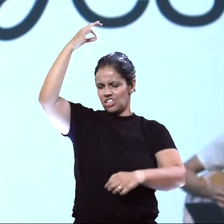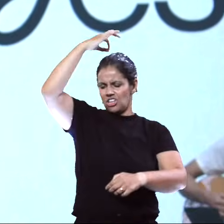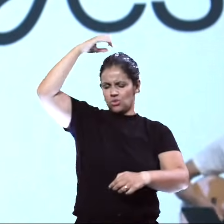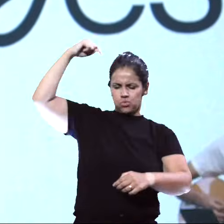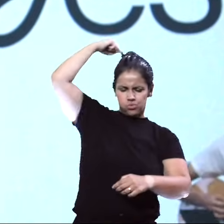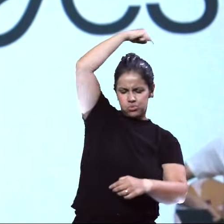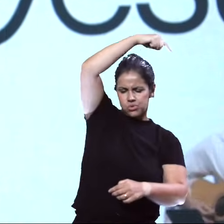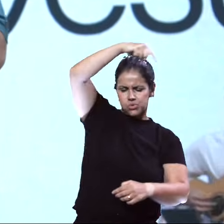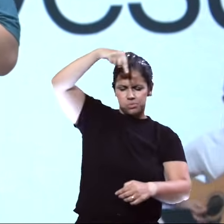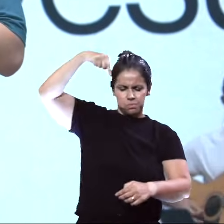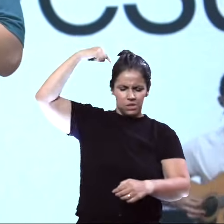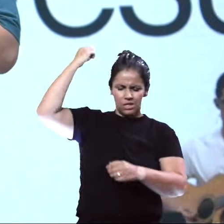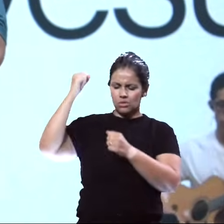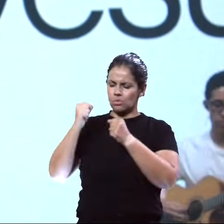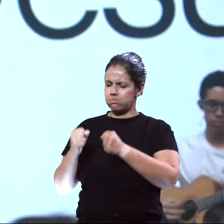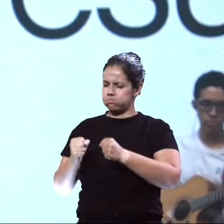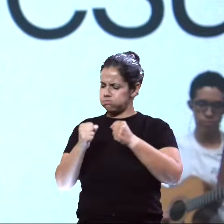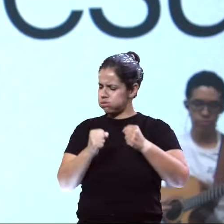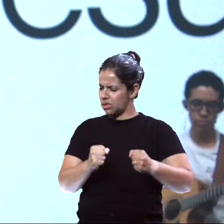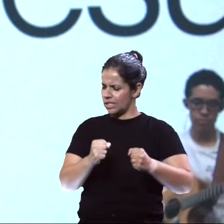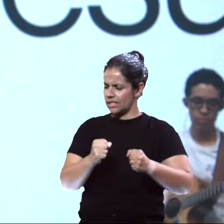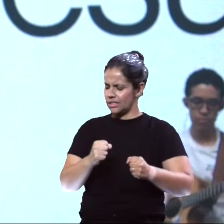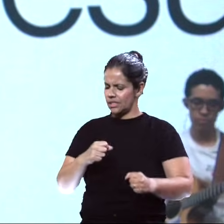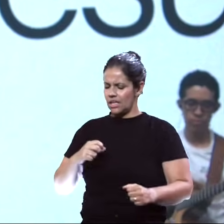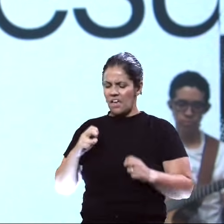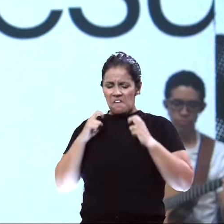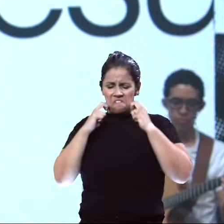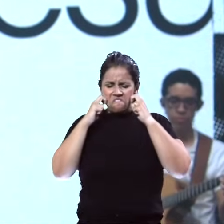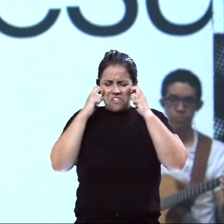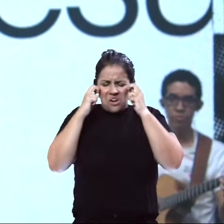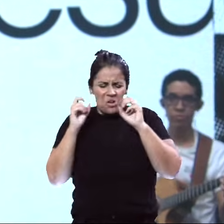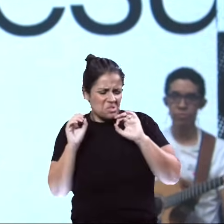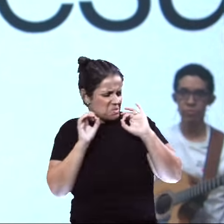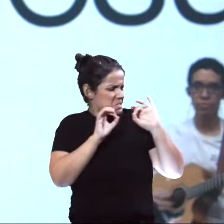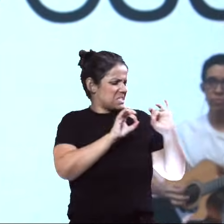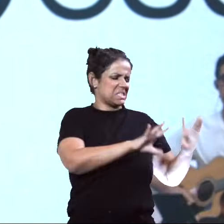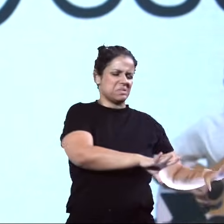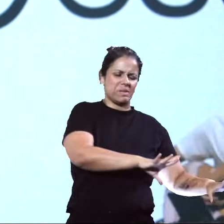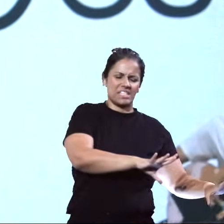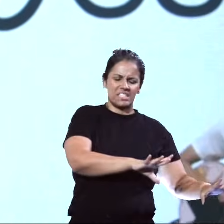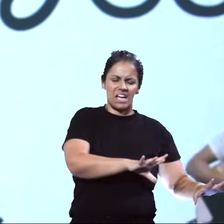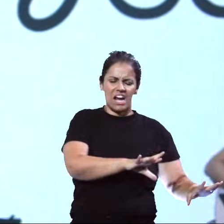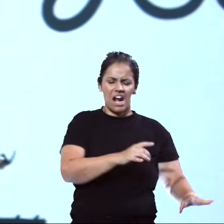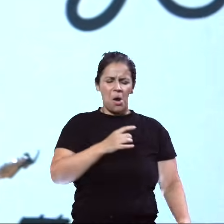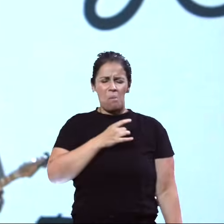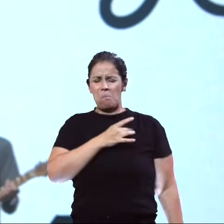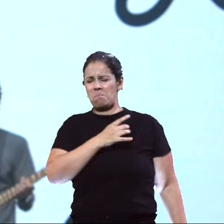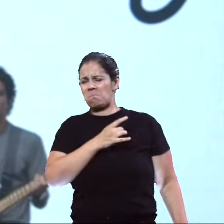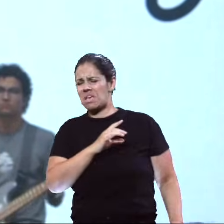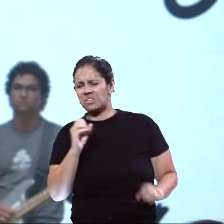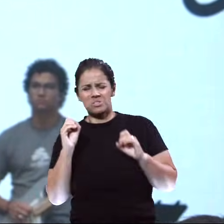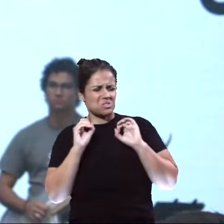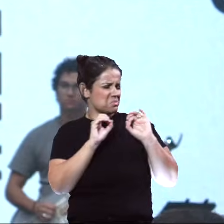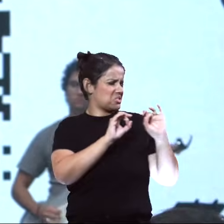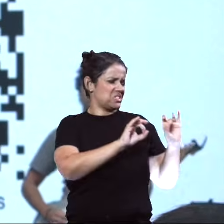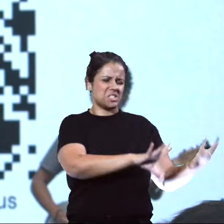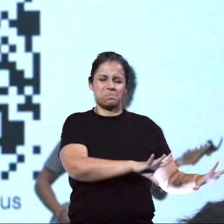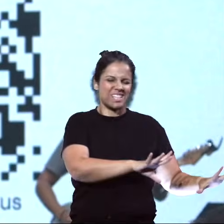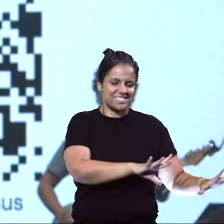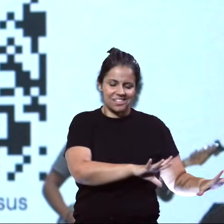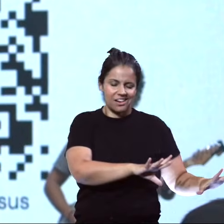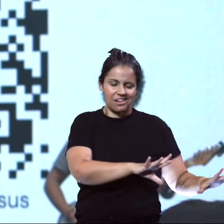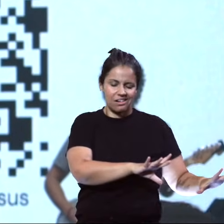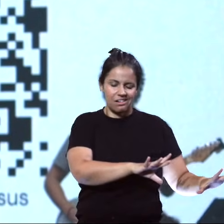E nós queremos viver assim, Pai, deixando a vergonha de lado, deixando a covardia, deixando o medo do que vão falar de